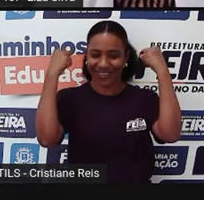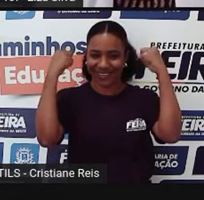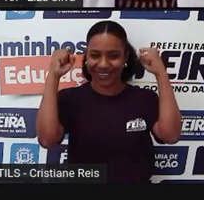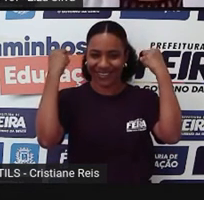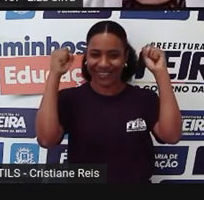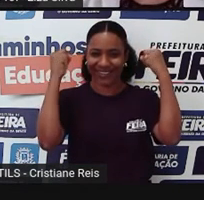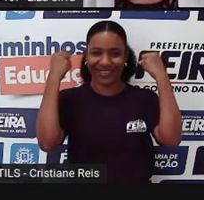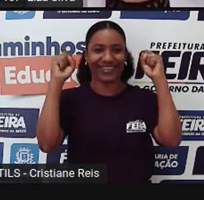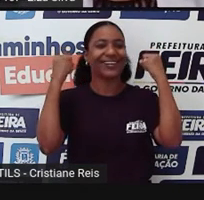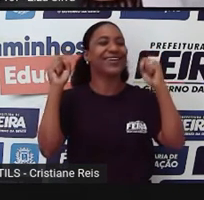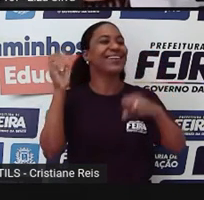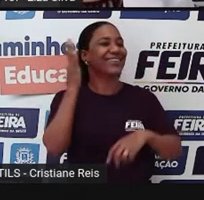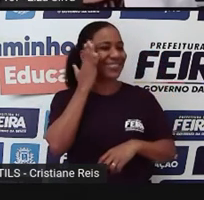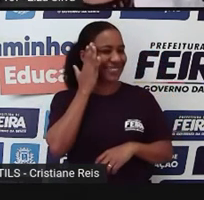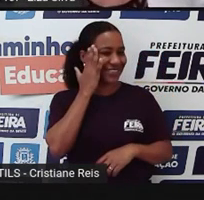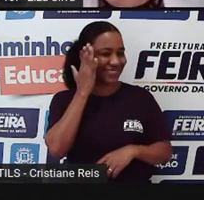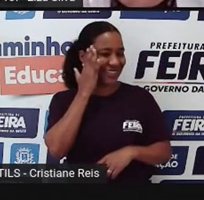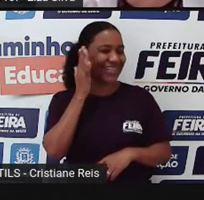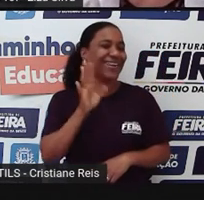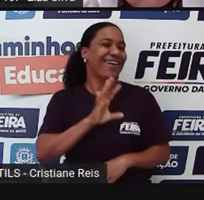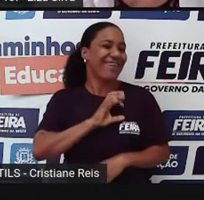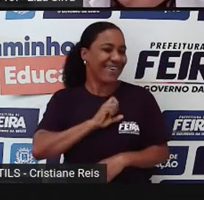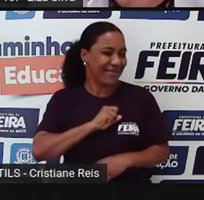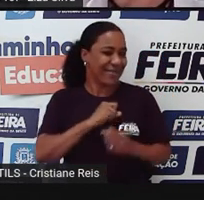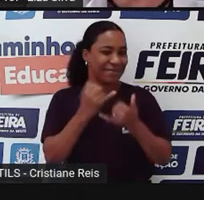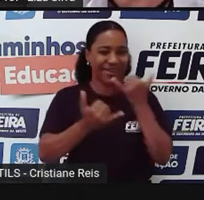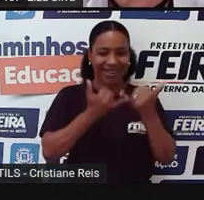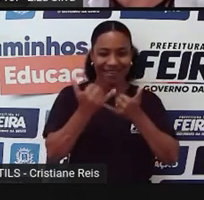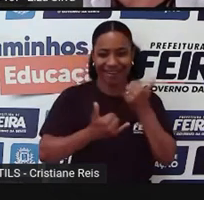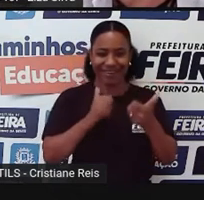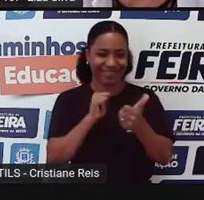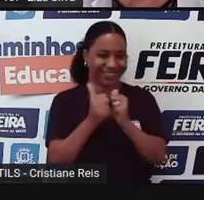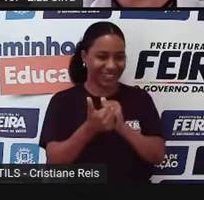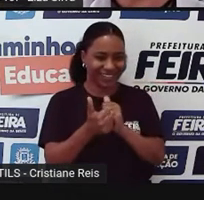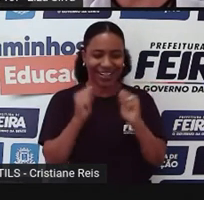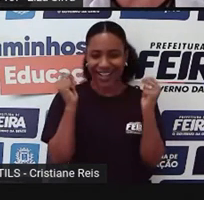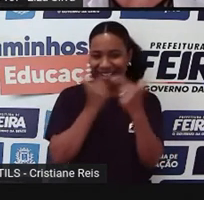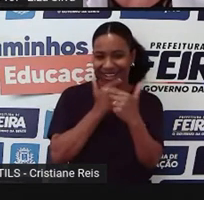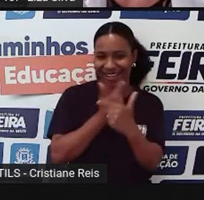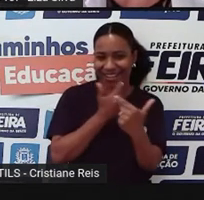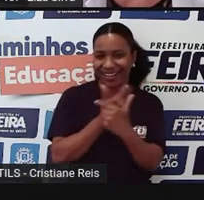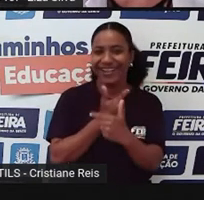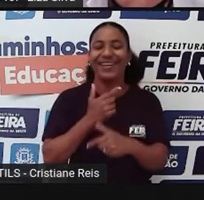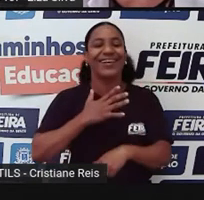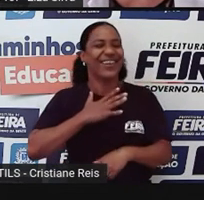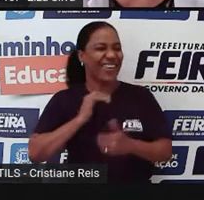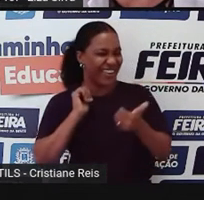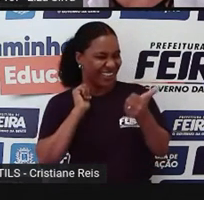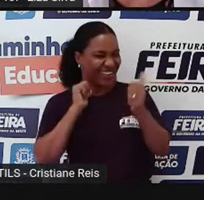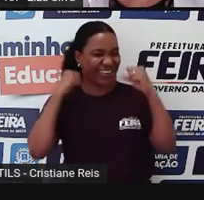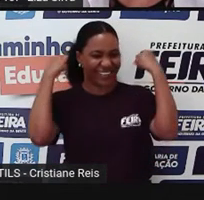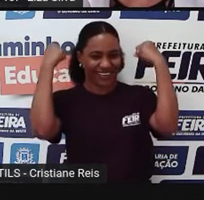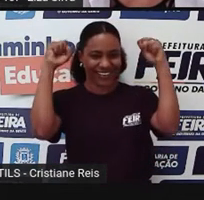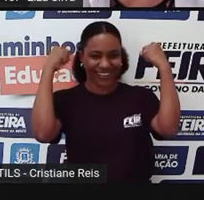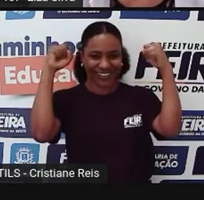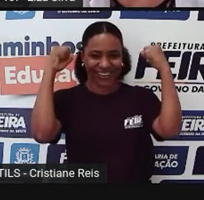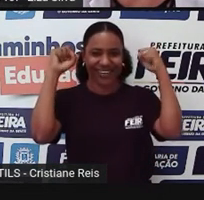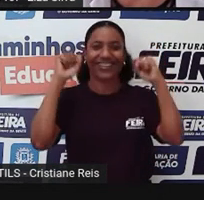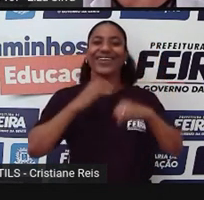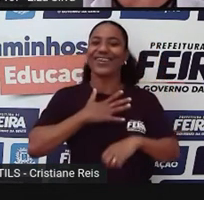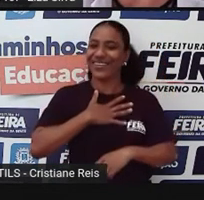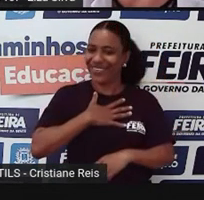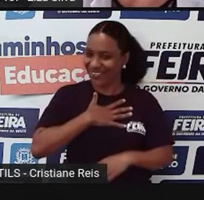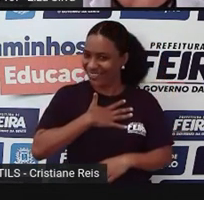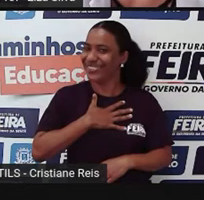disciplina educação física e jogava um capa para risada quem não gosta da disciplina de educação